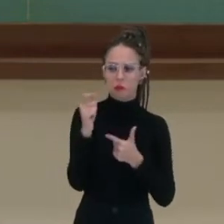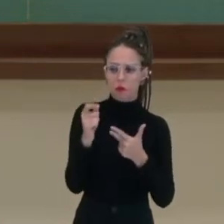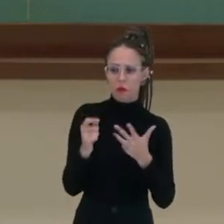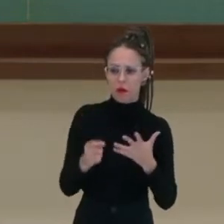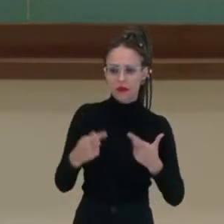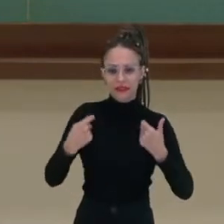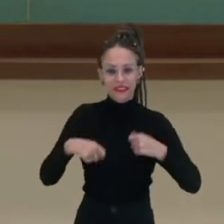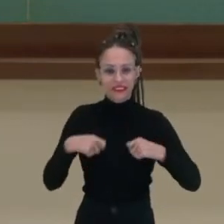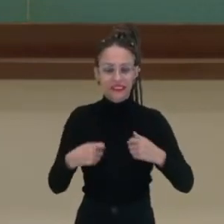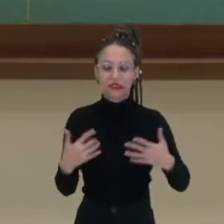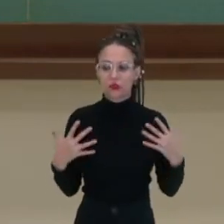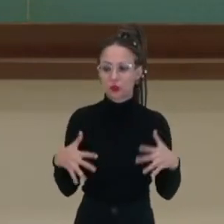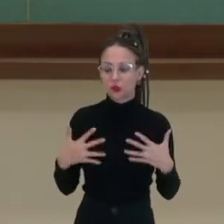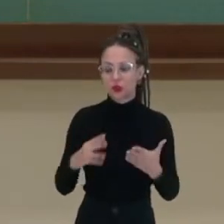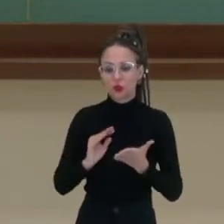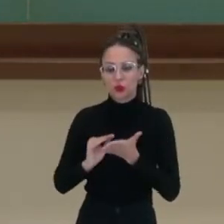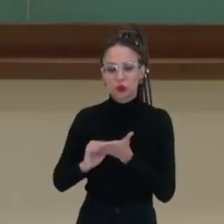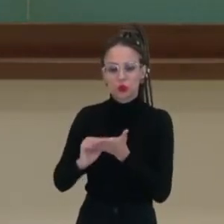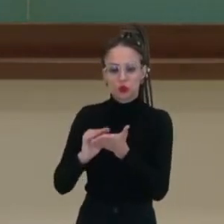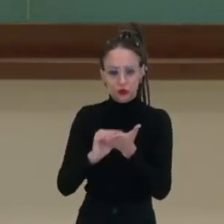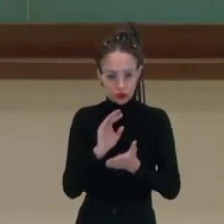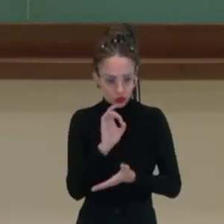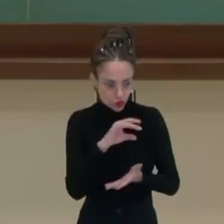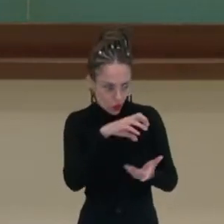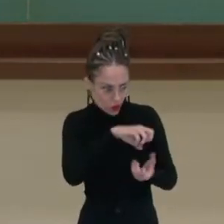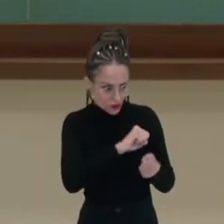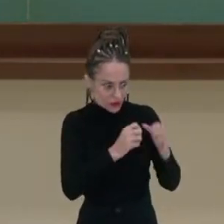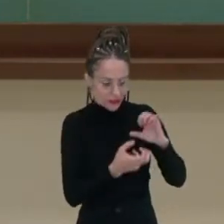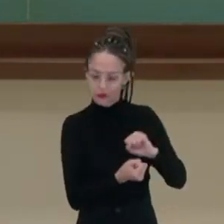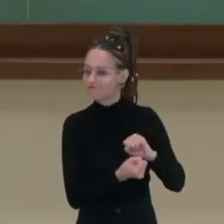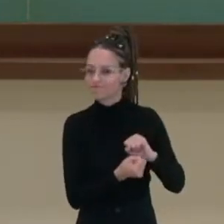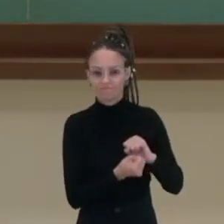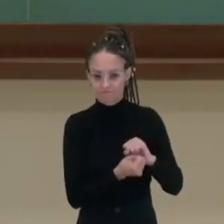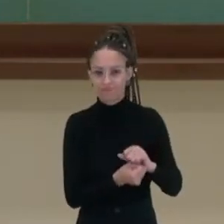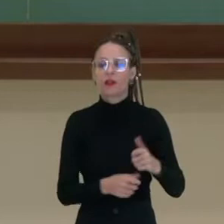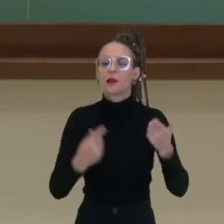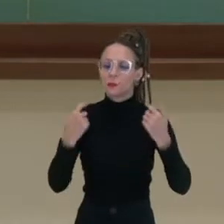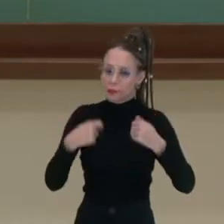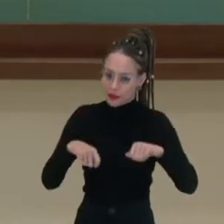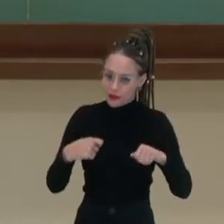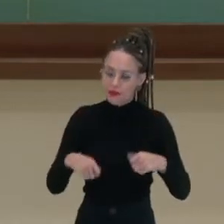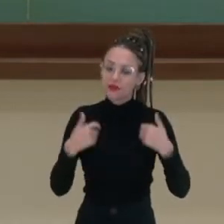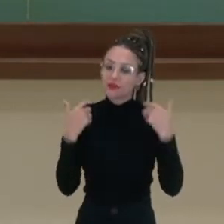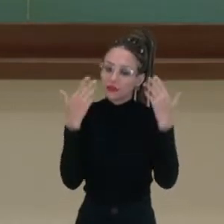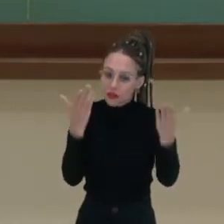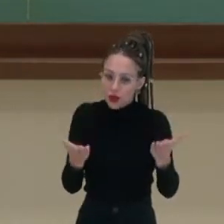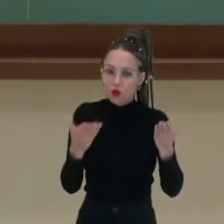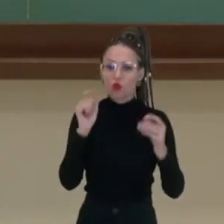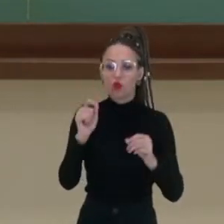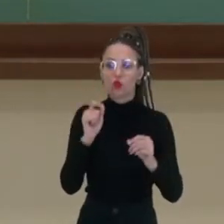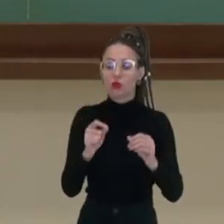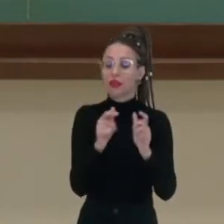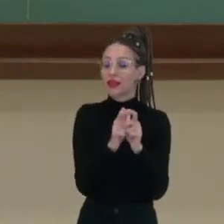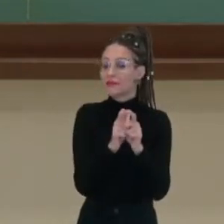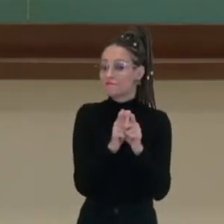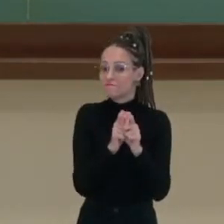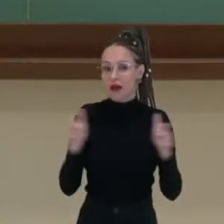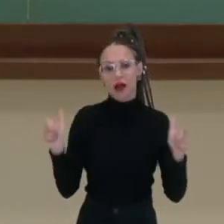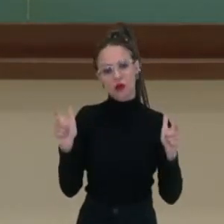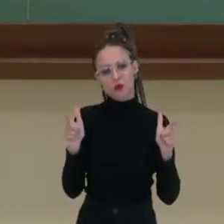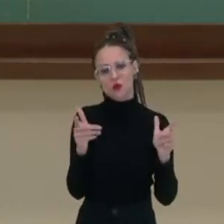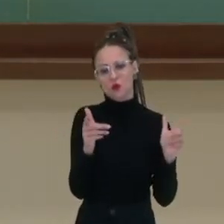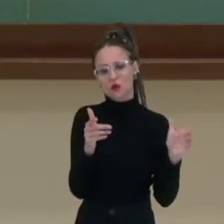ser atendida apenas pelo artesão. E foi necessário, então, uma maximização da